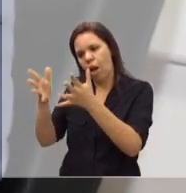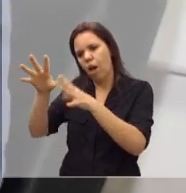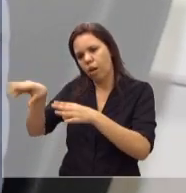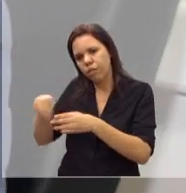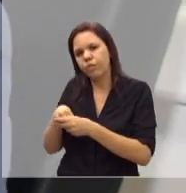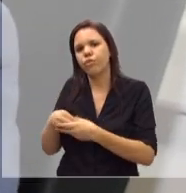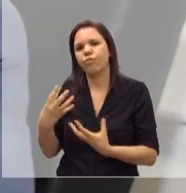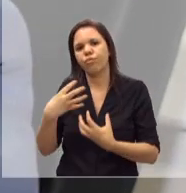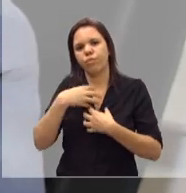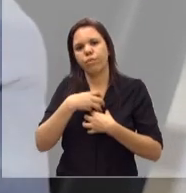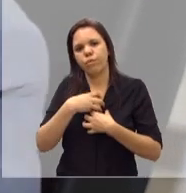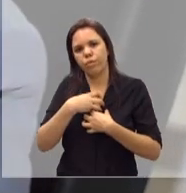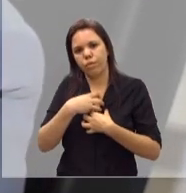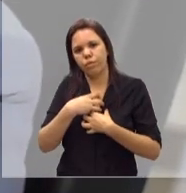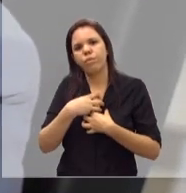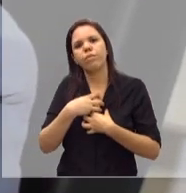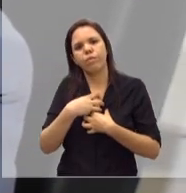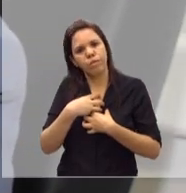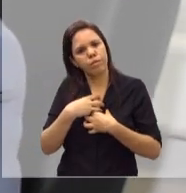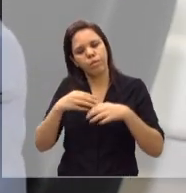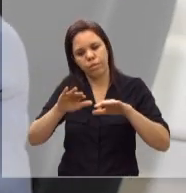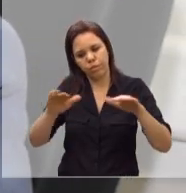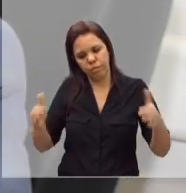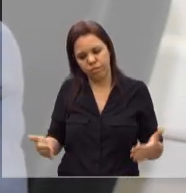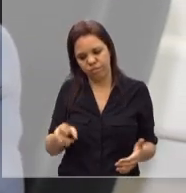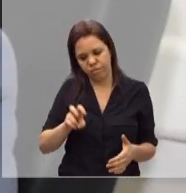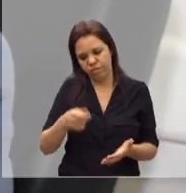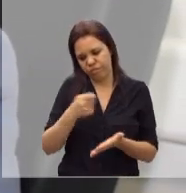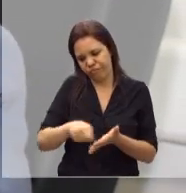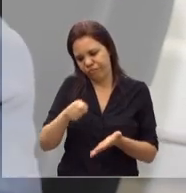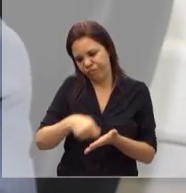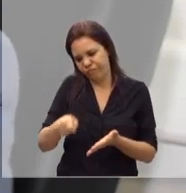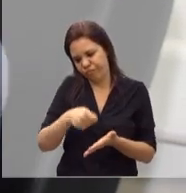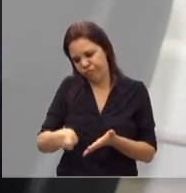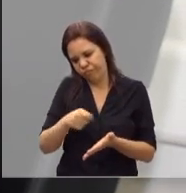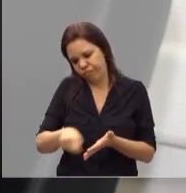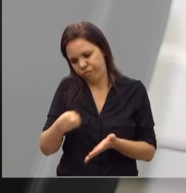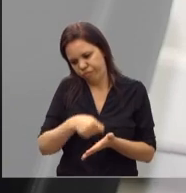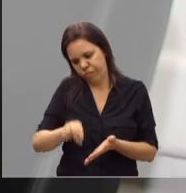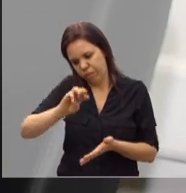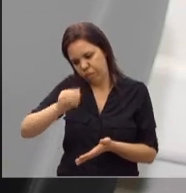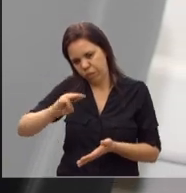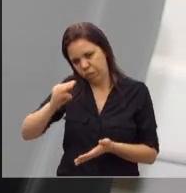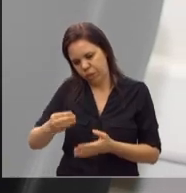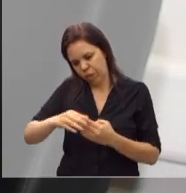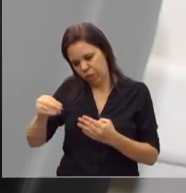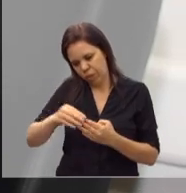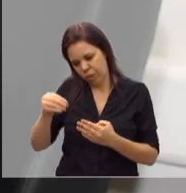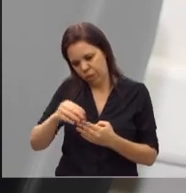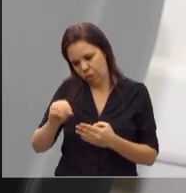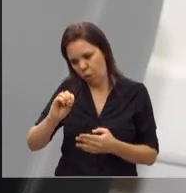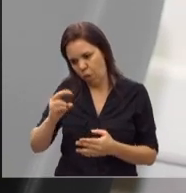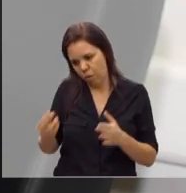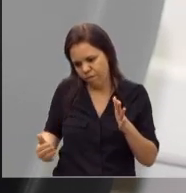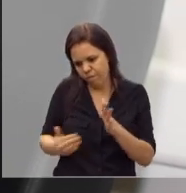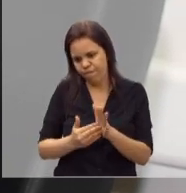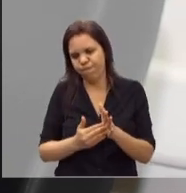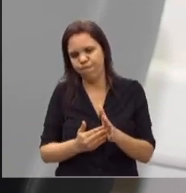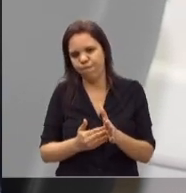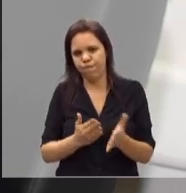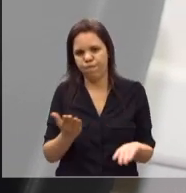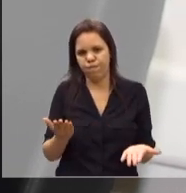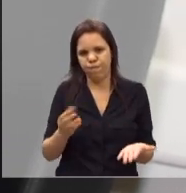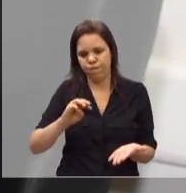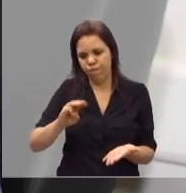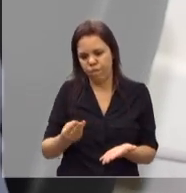Eu me sentia atrás de uma mesa, liberando, com o poder de liberar milhões de dólares ou vetar milhões de dólares